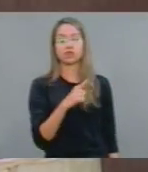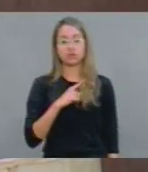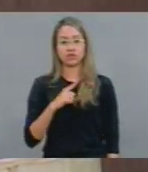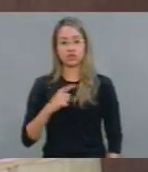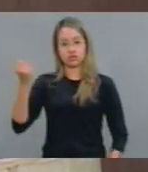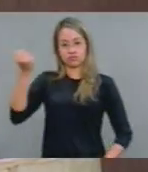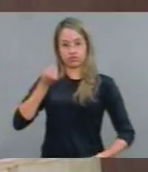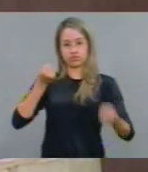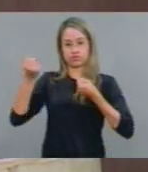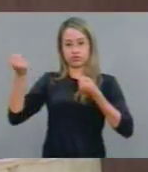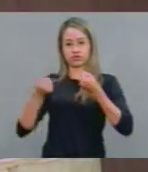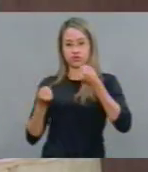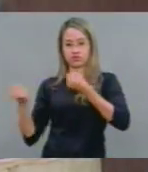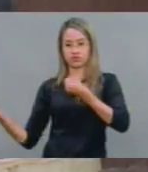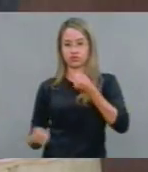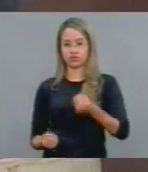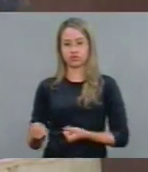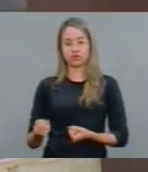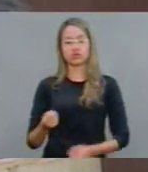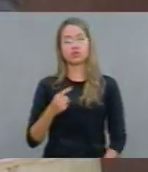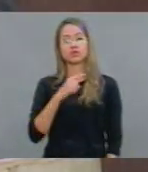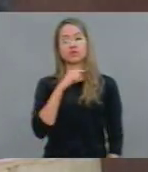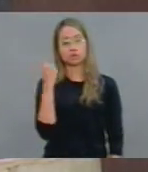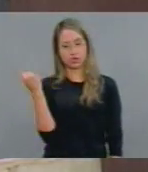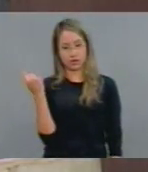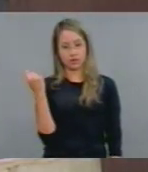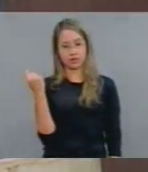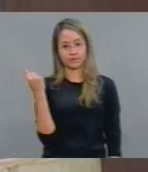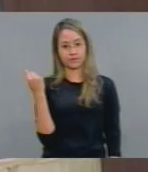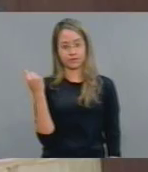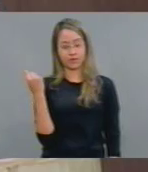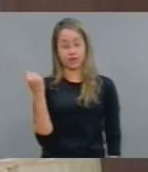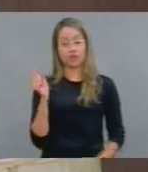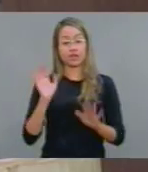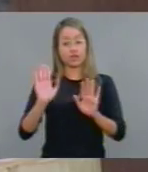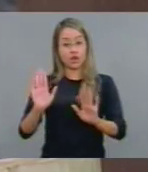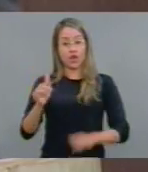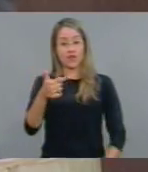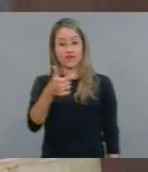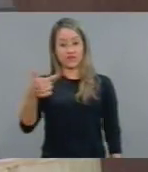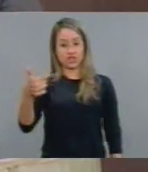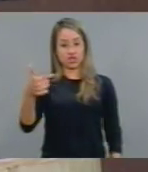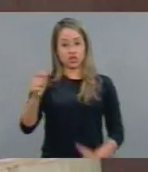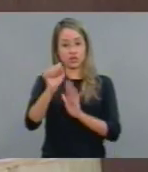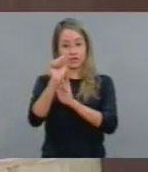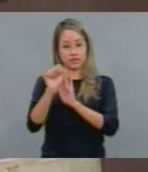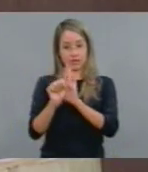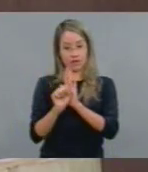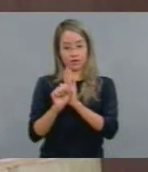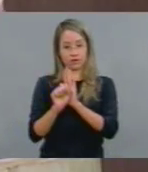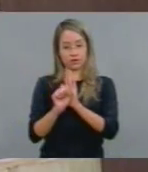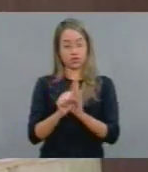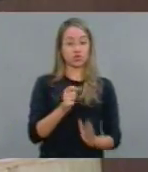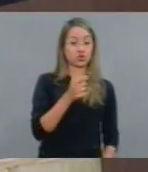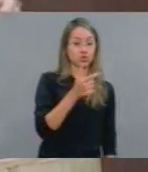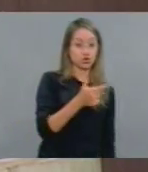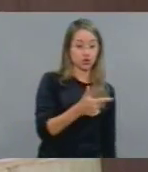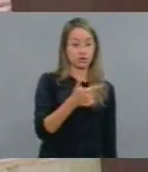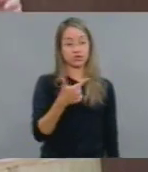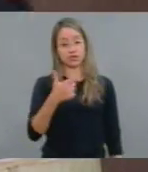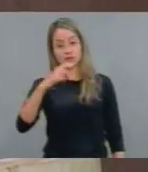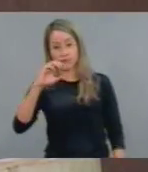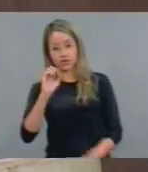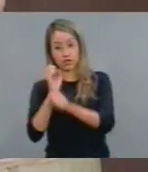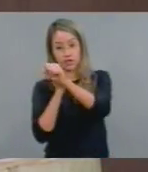22 séculos separam esta cena do dia de hoje. 22 séculos. De onde nasce a expressão